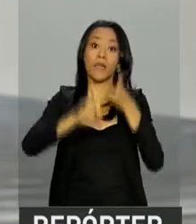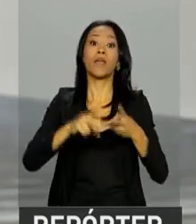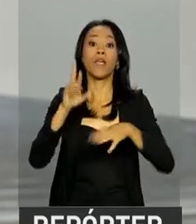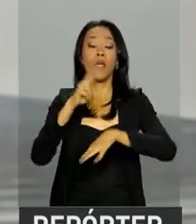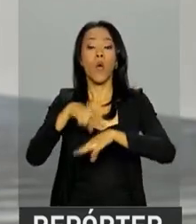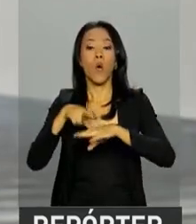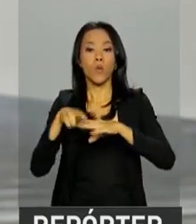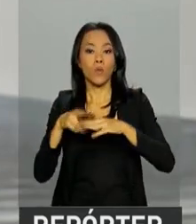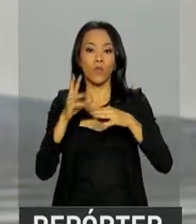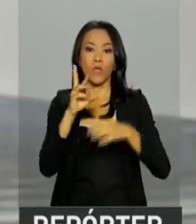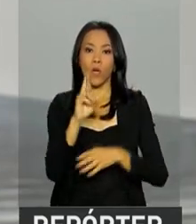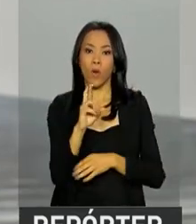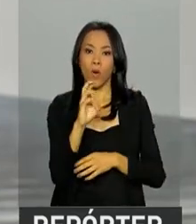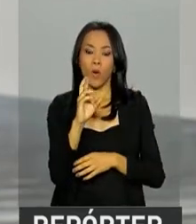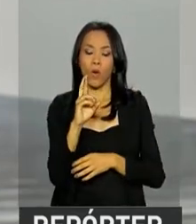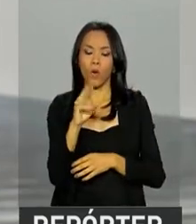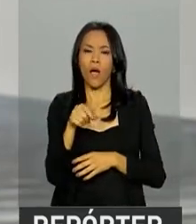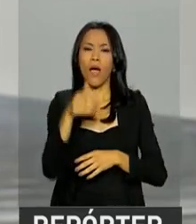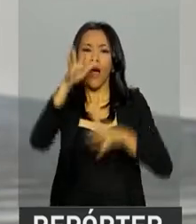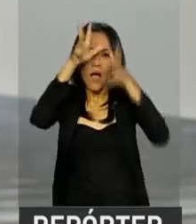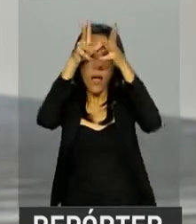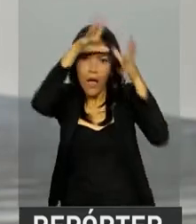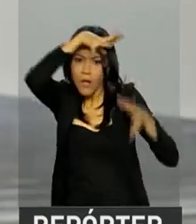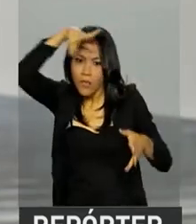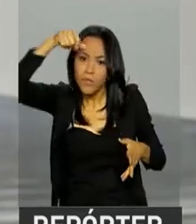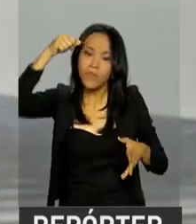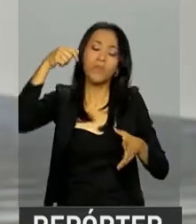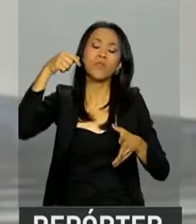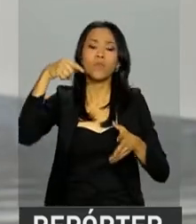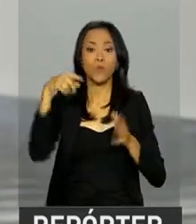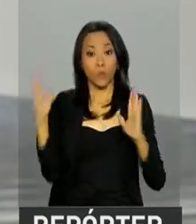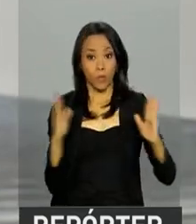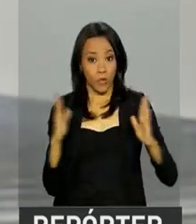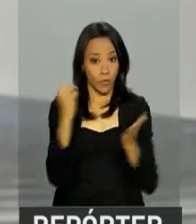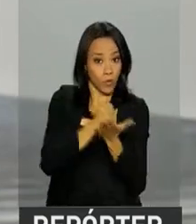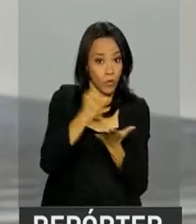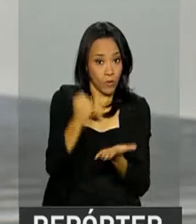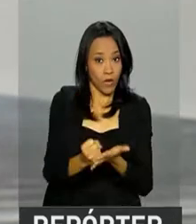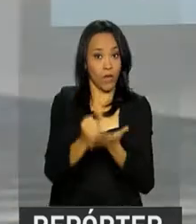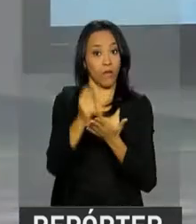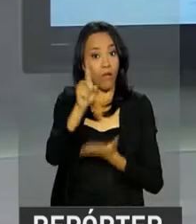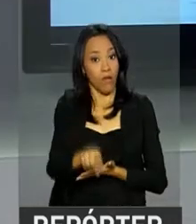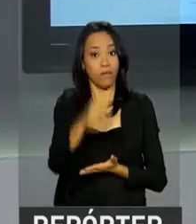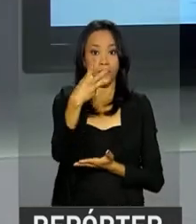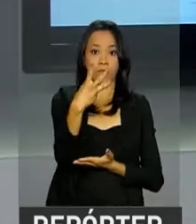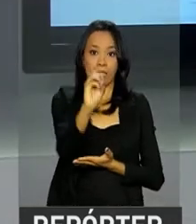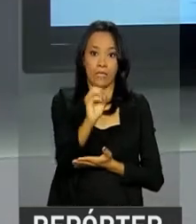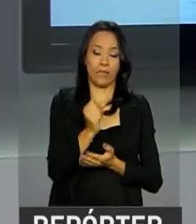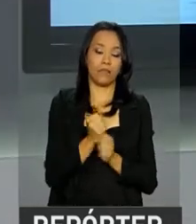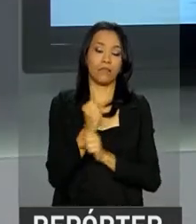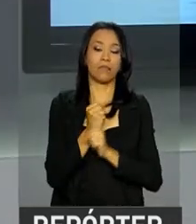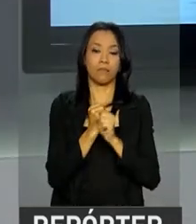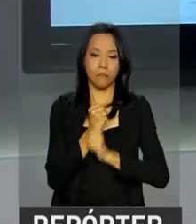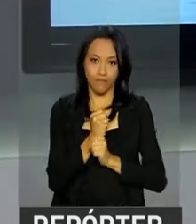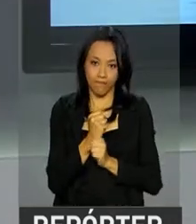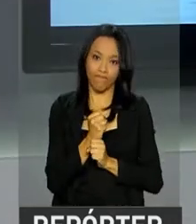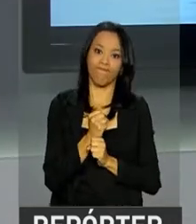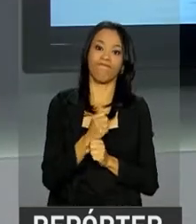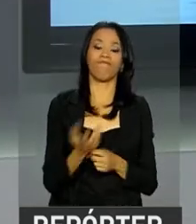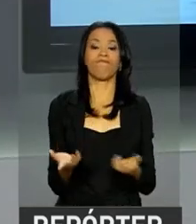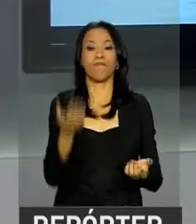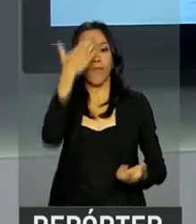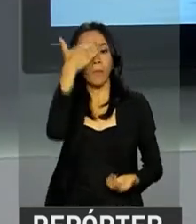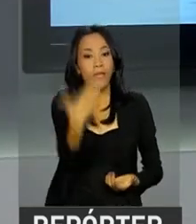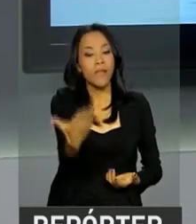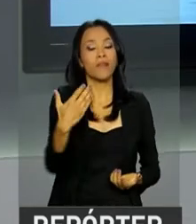amazonas os contratos têm duração de até 30 anos eu voto com você no estúdio a isso muito obrigada